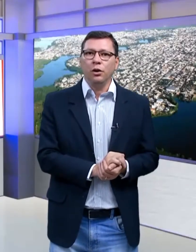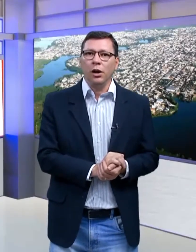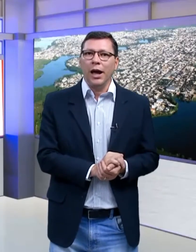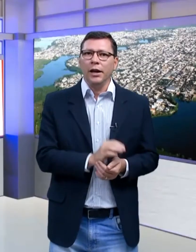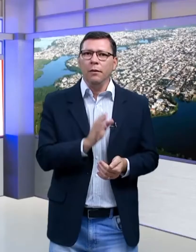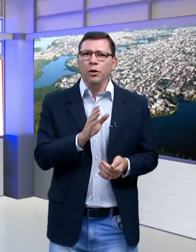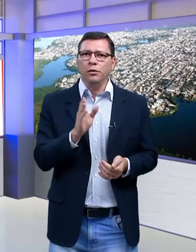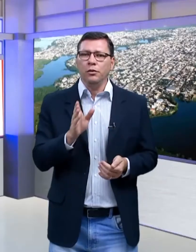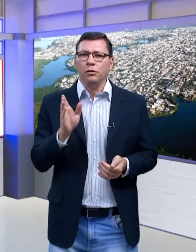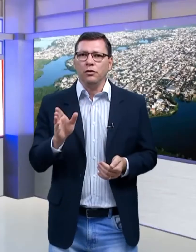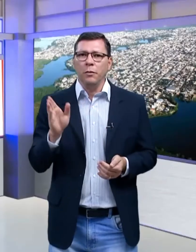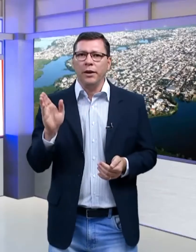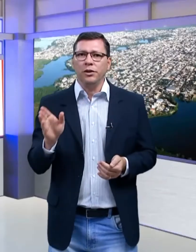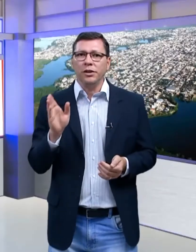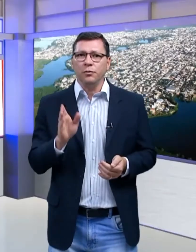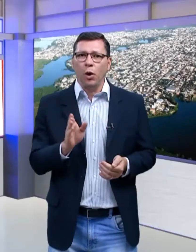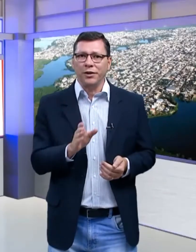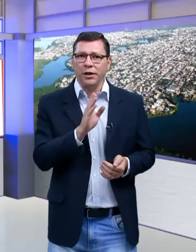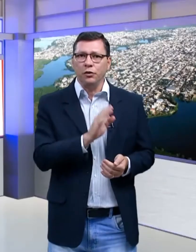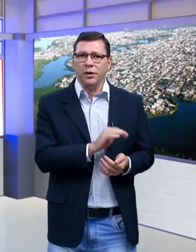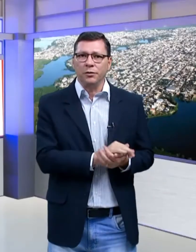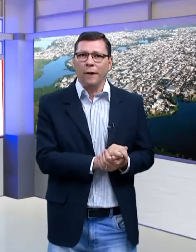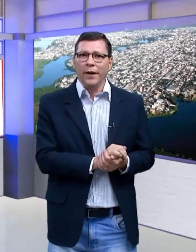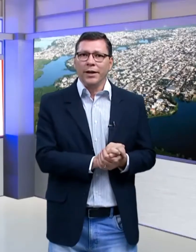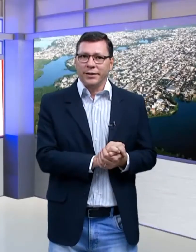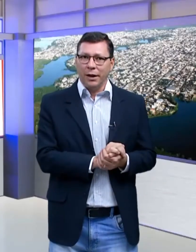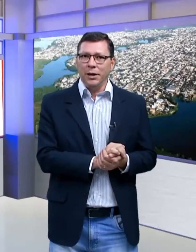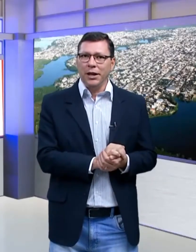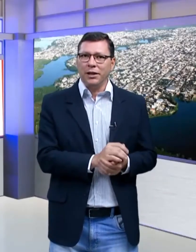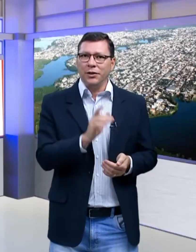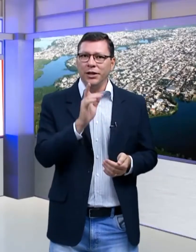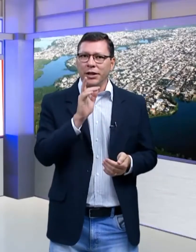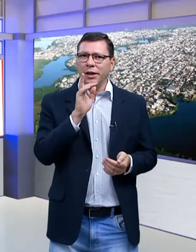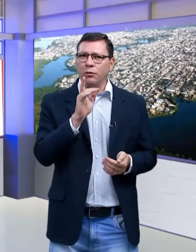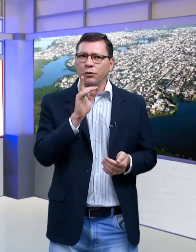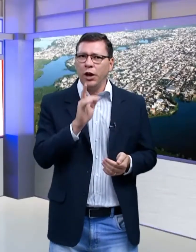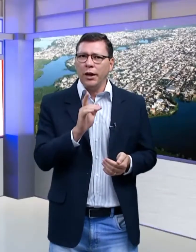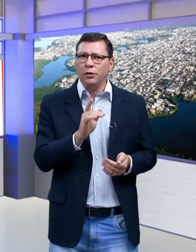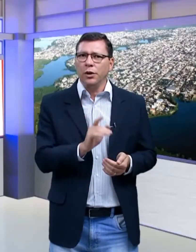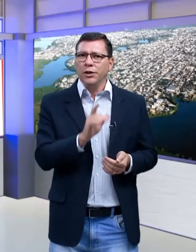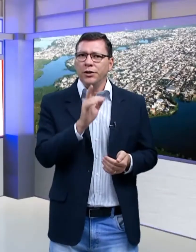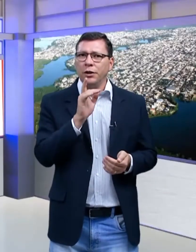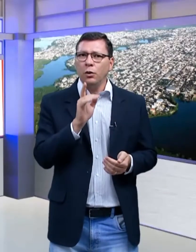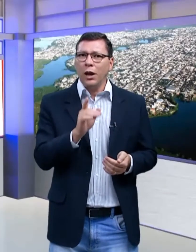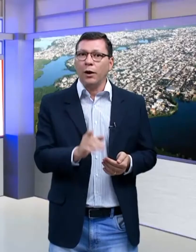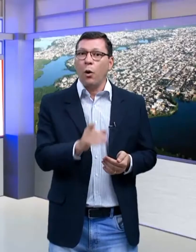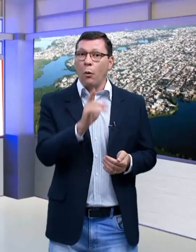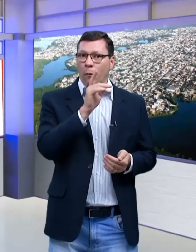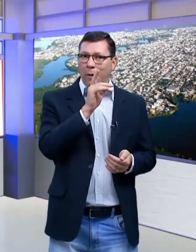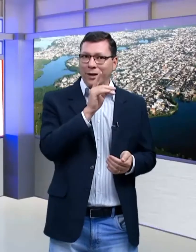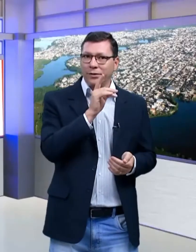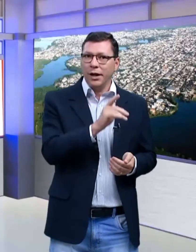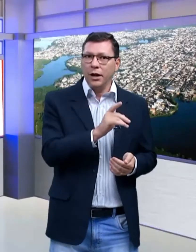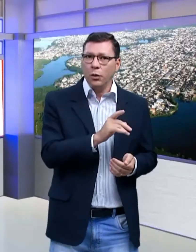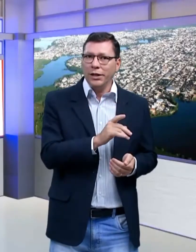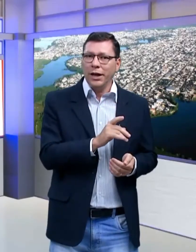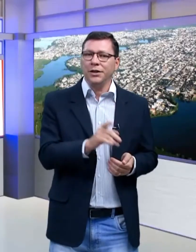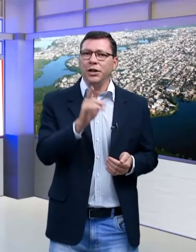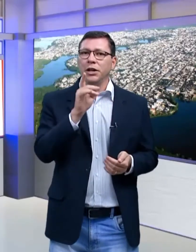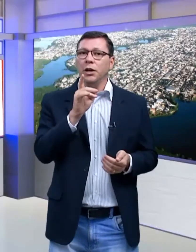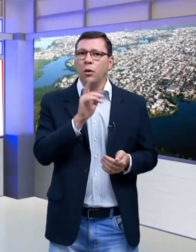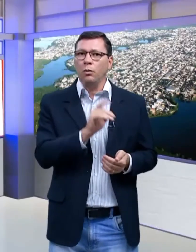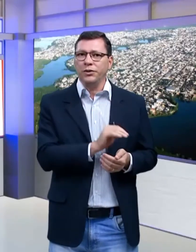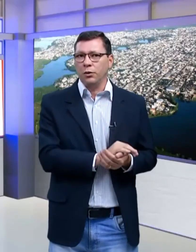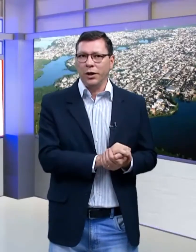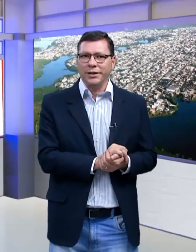van escolar e muitos outros meios de transporte, é isso mesmo. Sabia que você tem um jeito de circular com mais